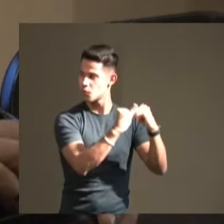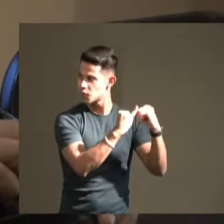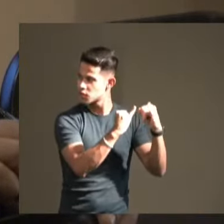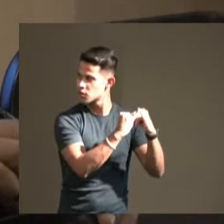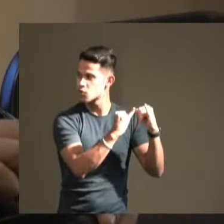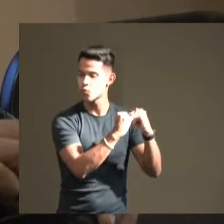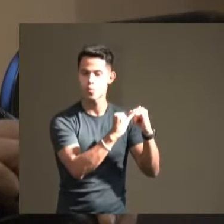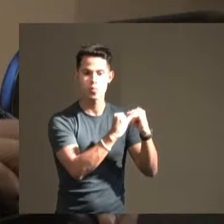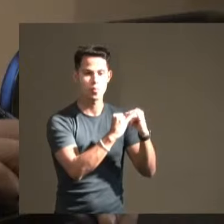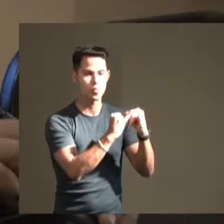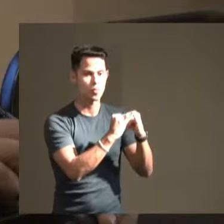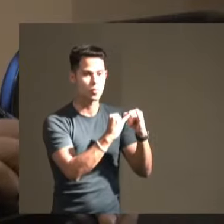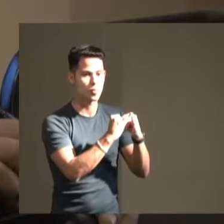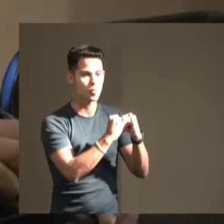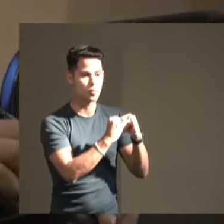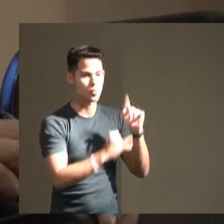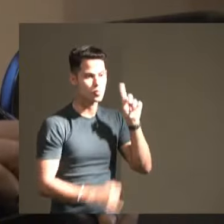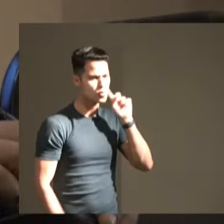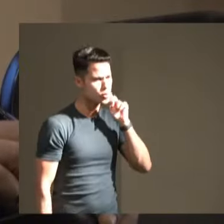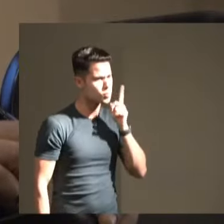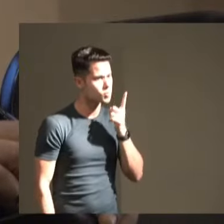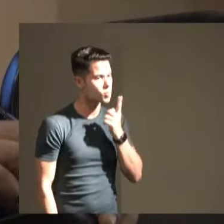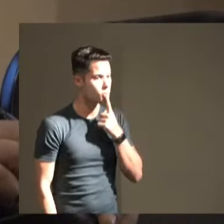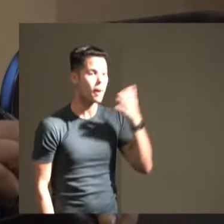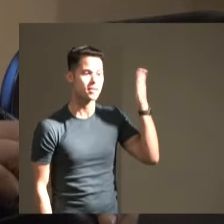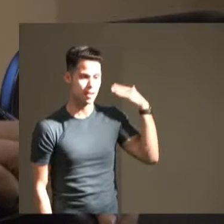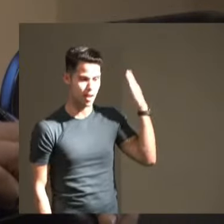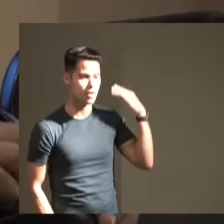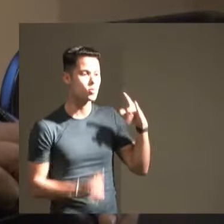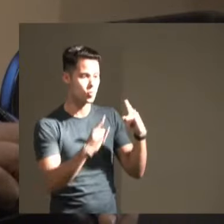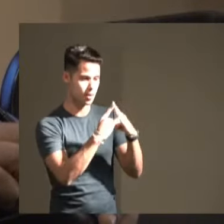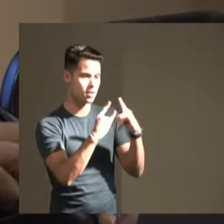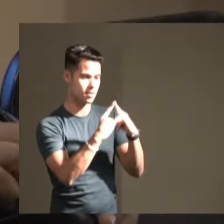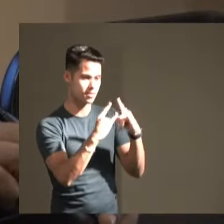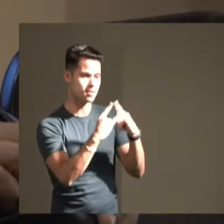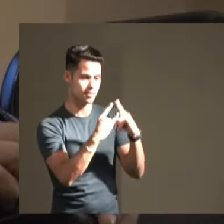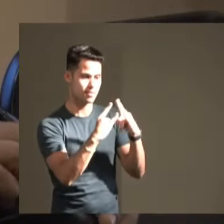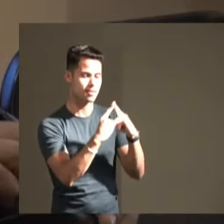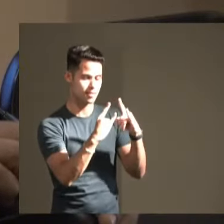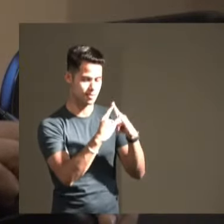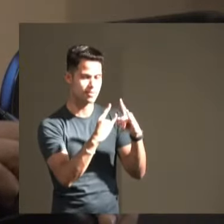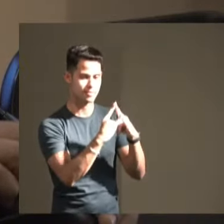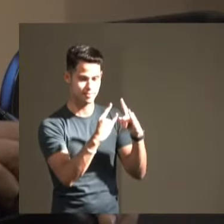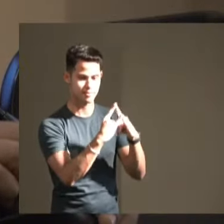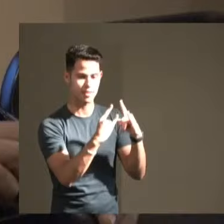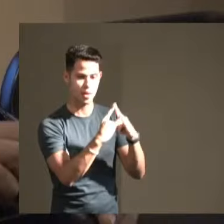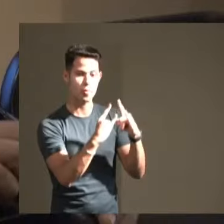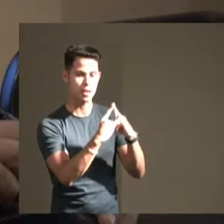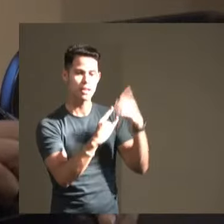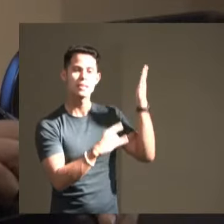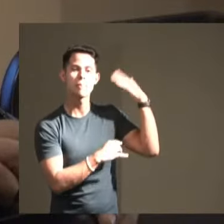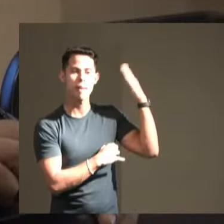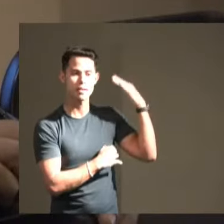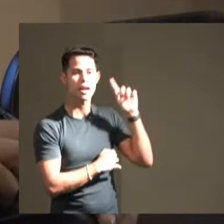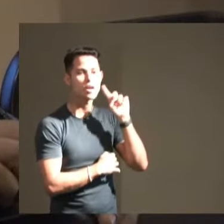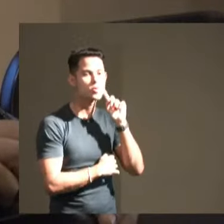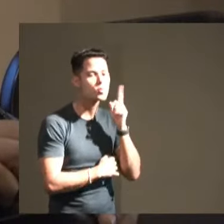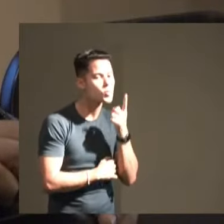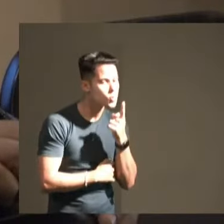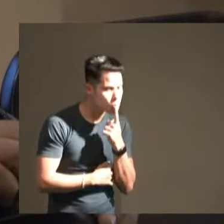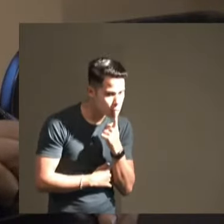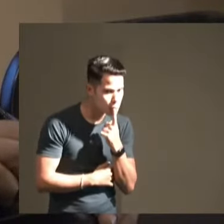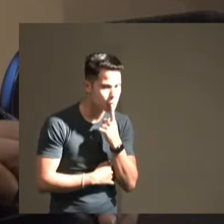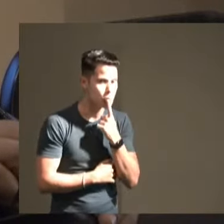Meninos Surdos Mudos, era assim que era chamado o INES, né? Passou a se chamar o INES depois, fundado em